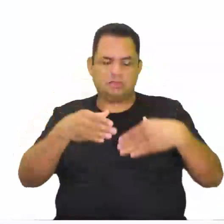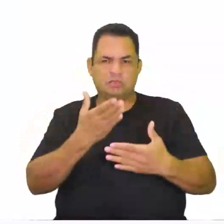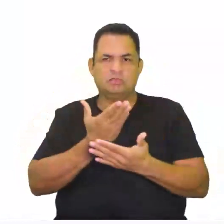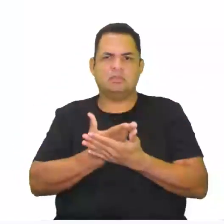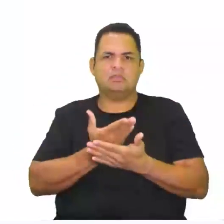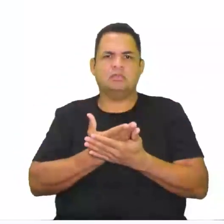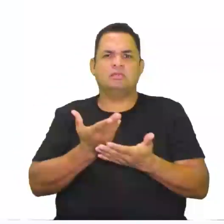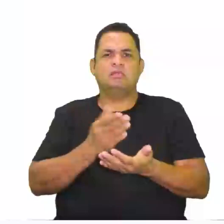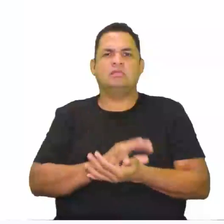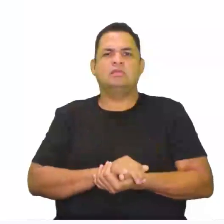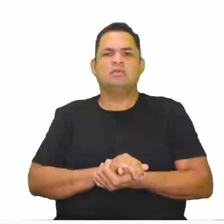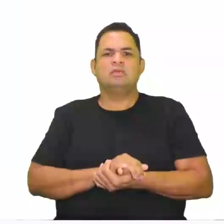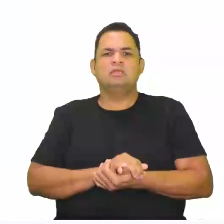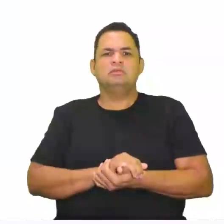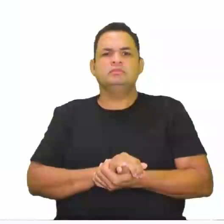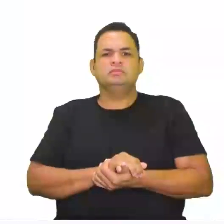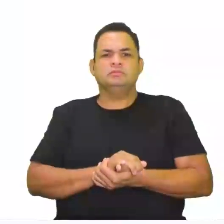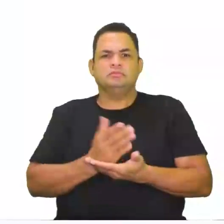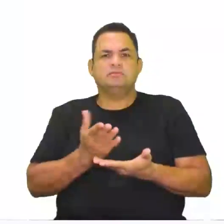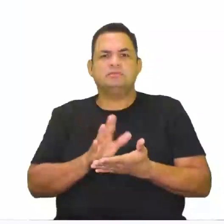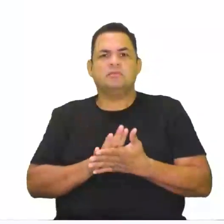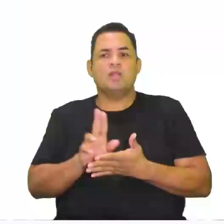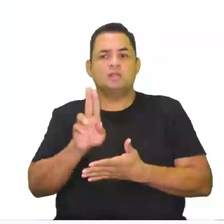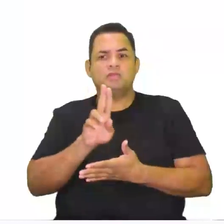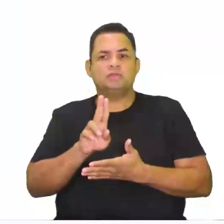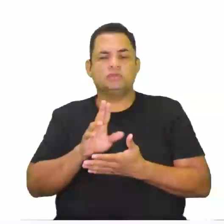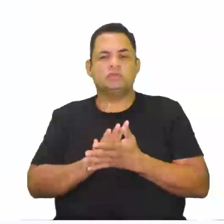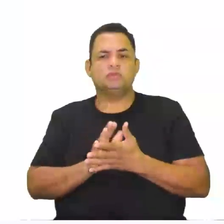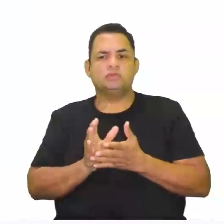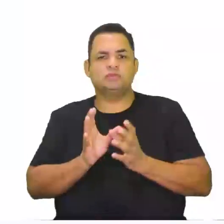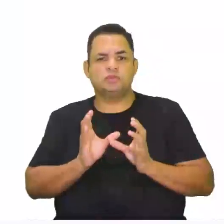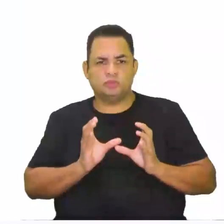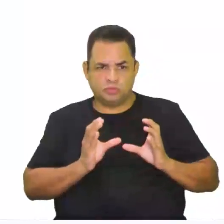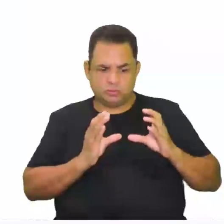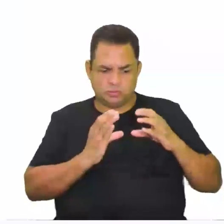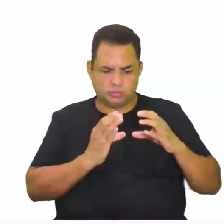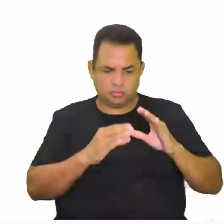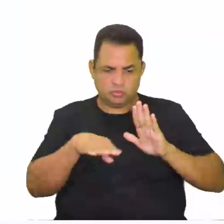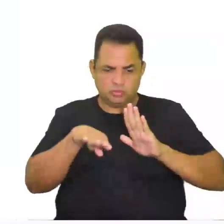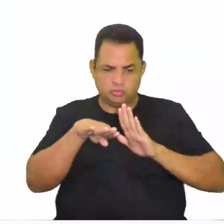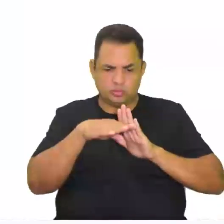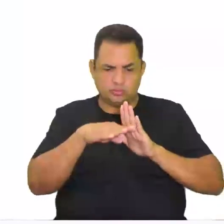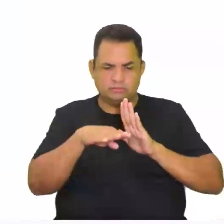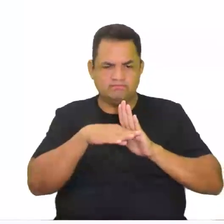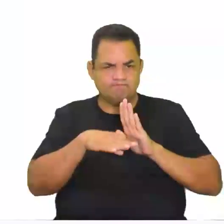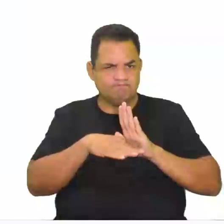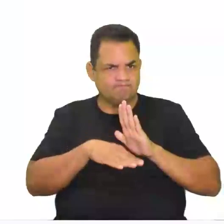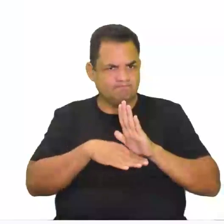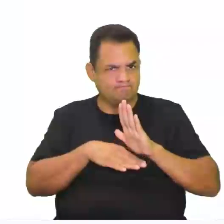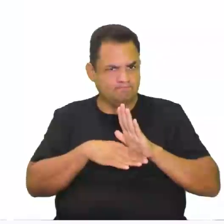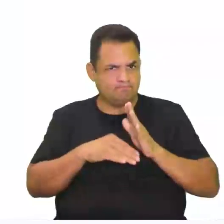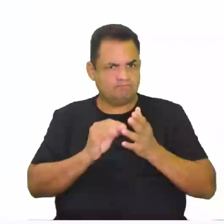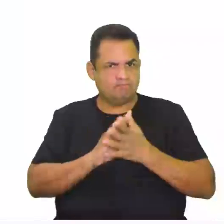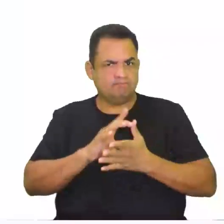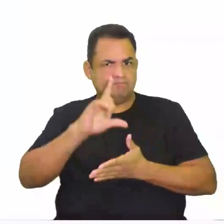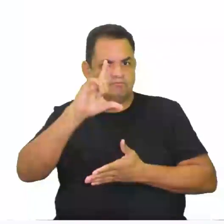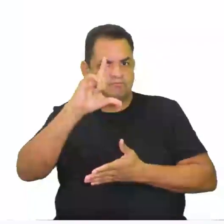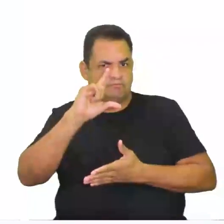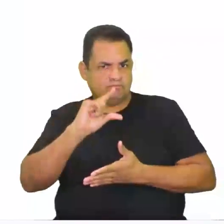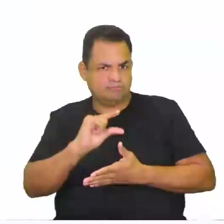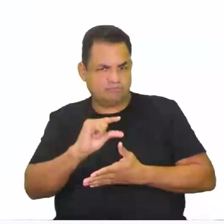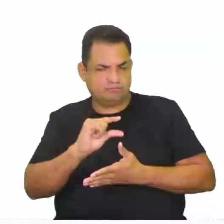A química verde, ela consiste na utilização de um conjunto de princípios